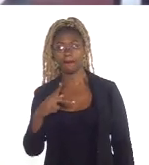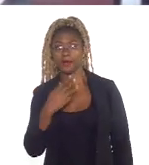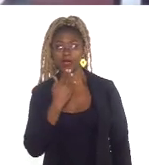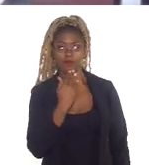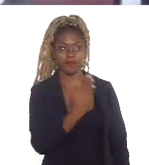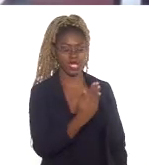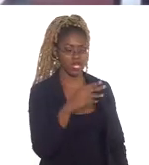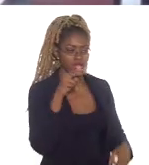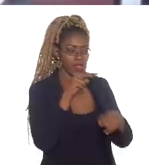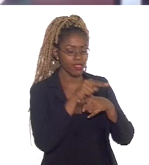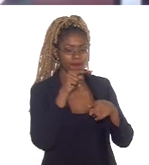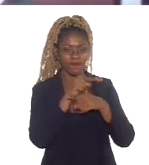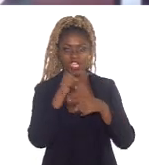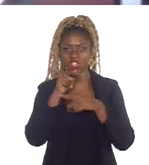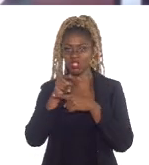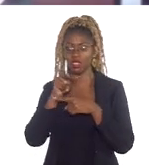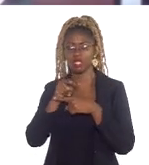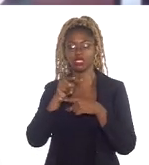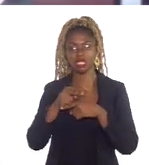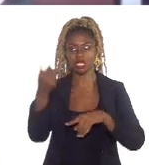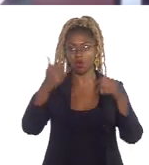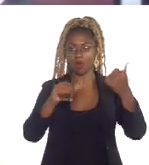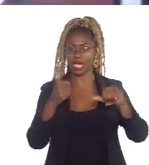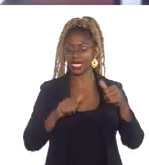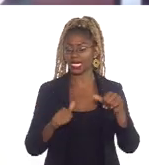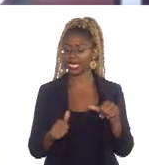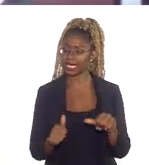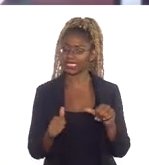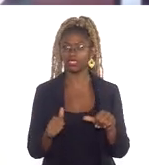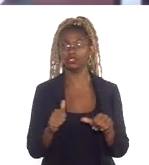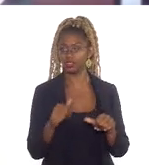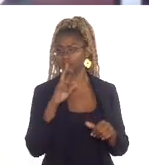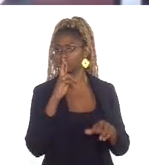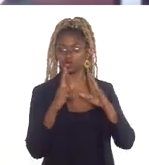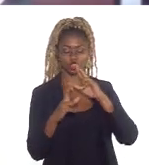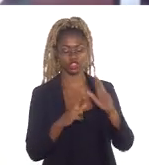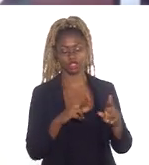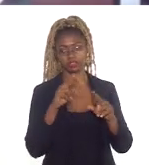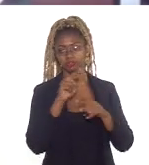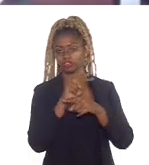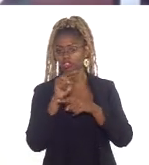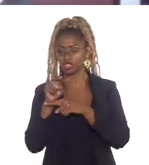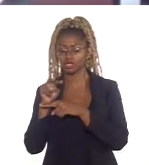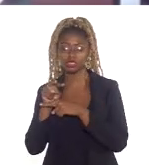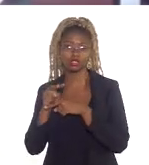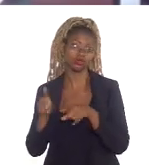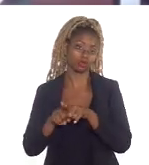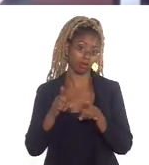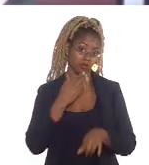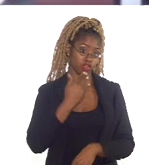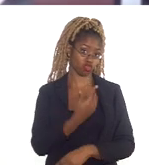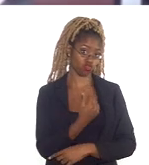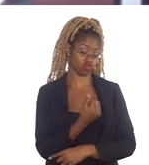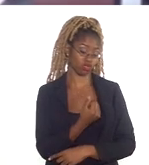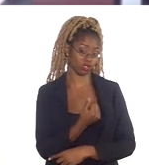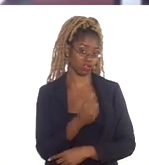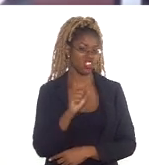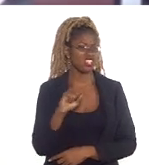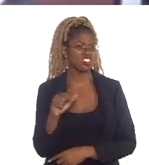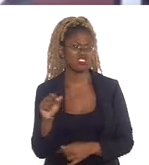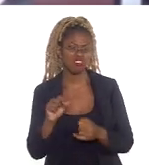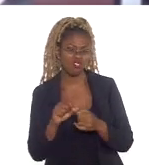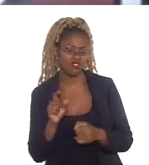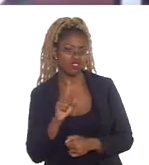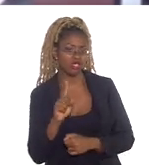cobrança, faria essa análise do resultado da fiscalização e aí faria a cobrança. E se não fizer? Foram até perguntas